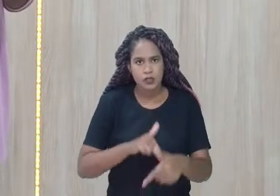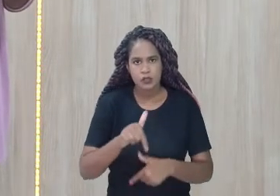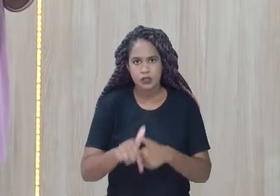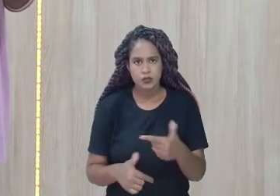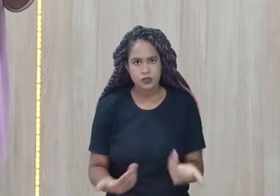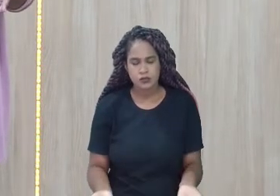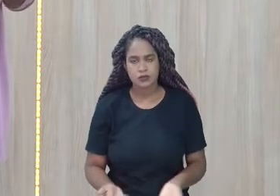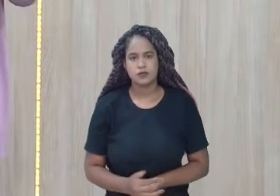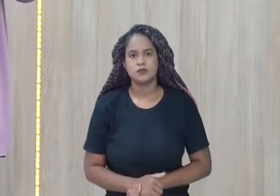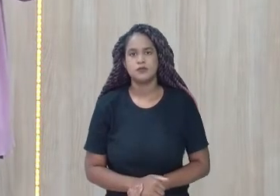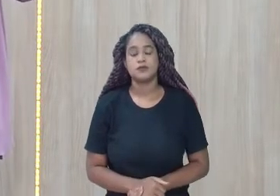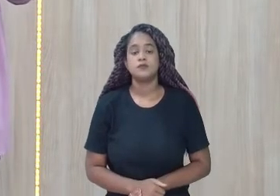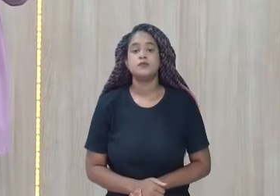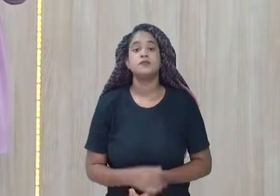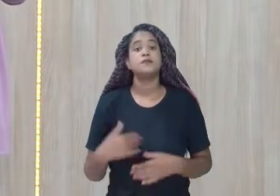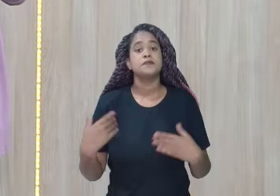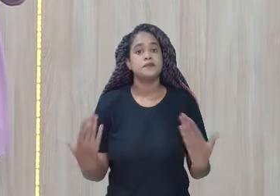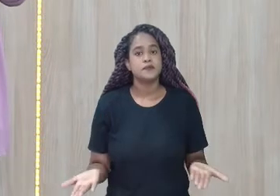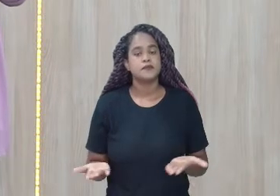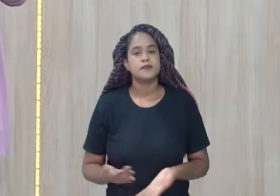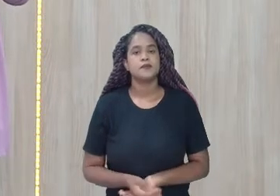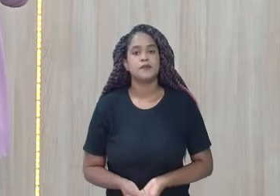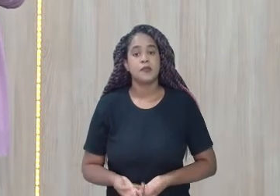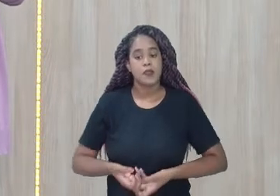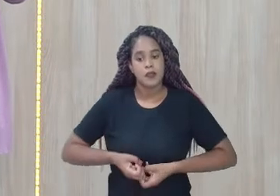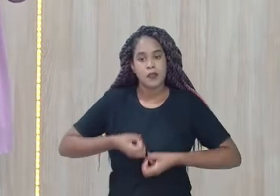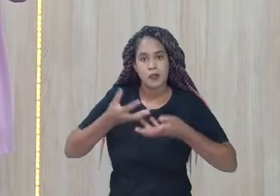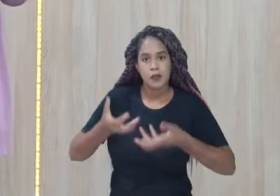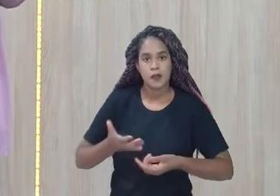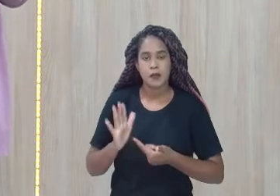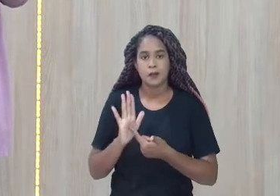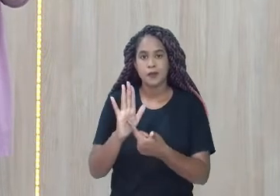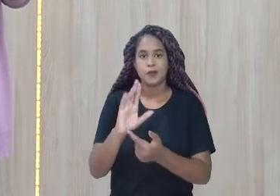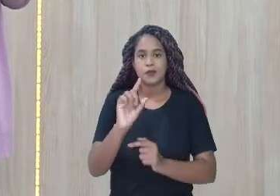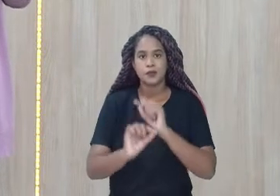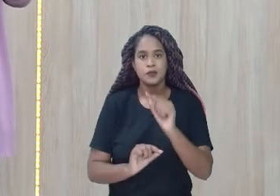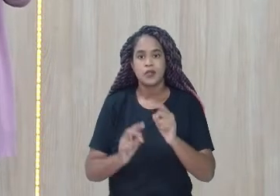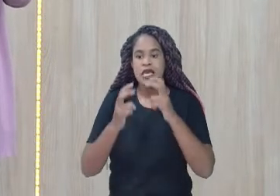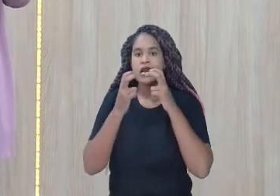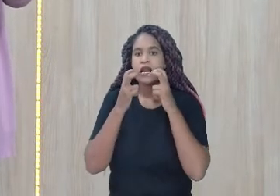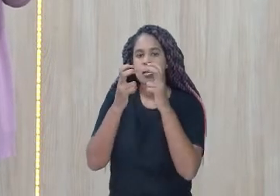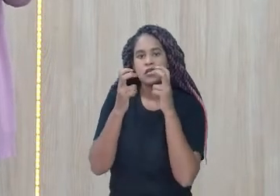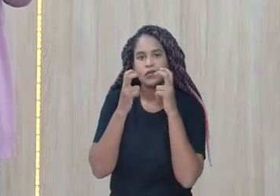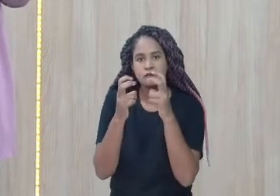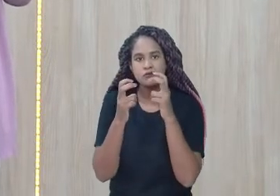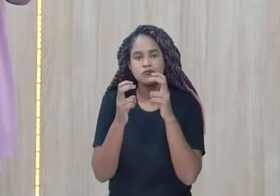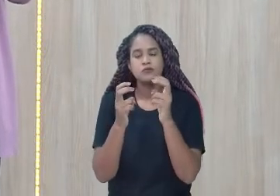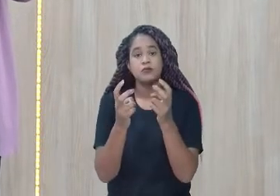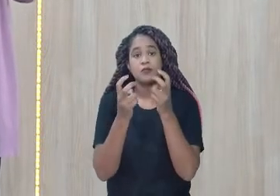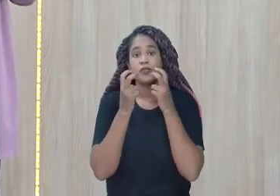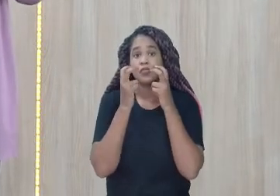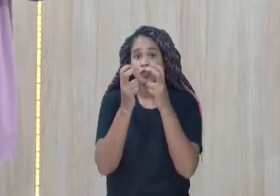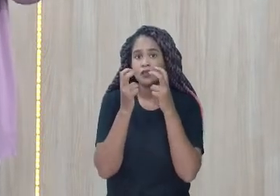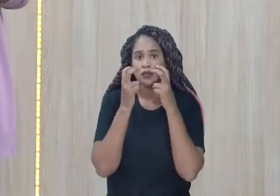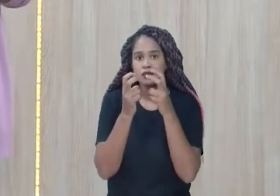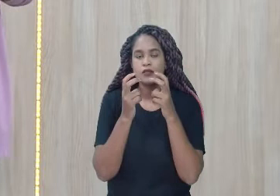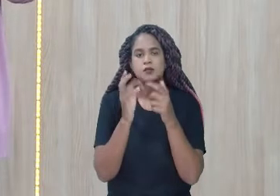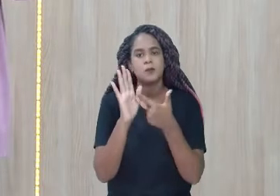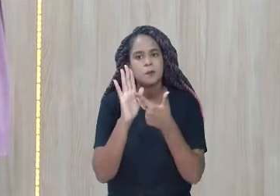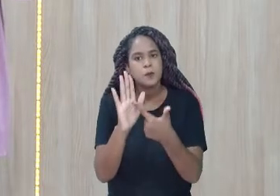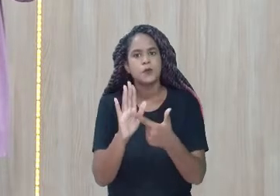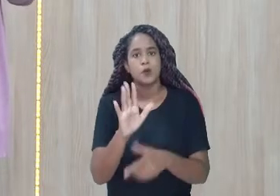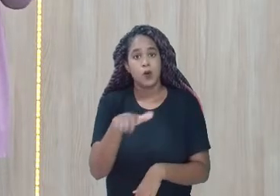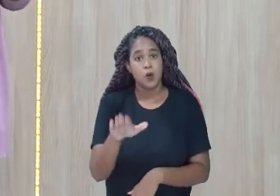eram escravizados. Então, esse poema, ele é um grito, mas é um grito de quem impõe, olha,